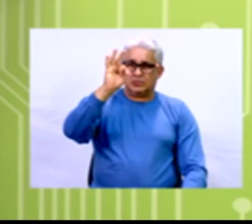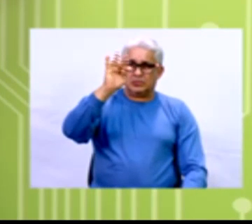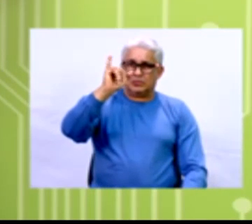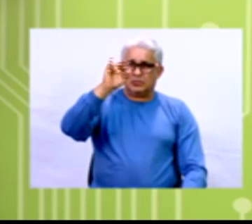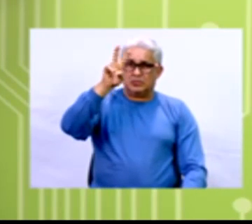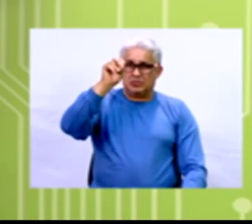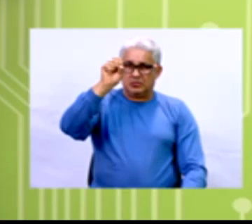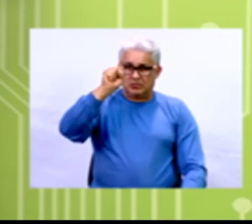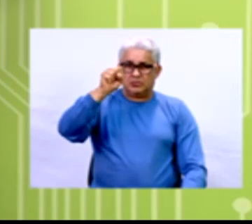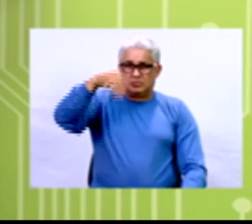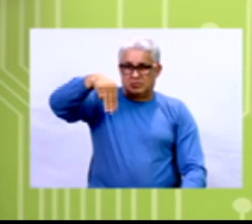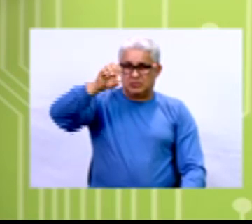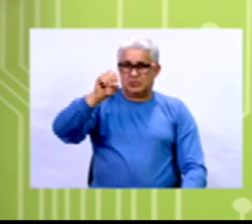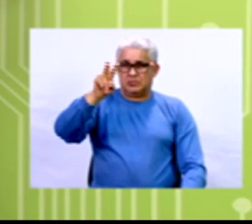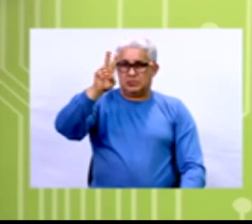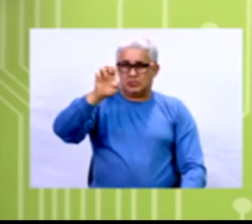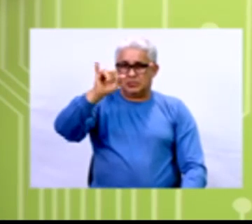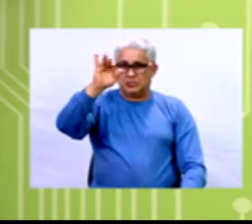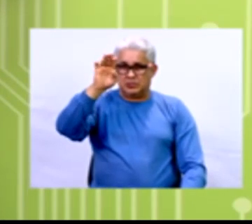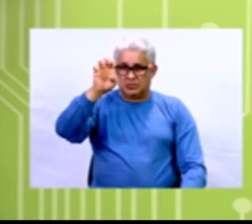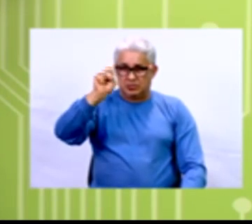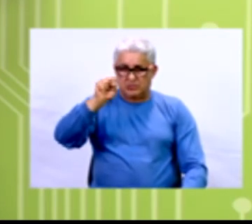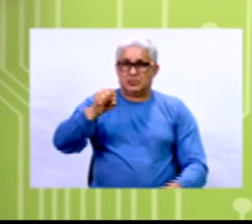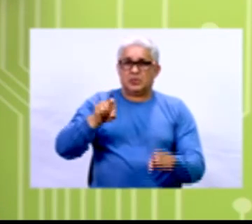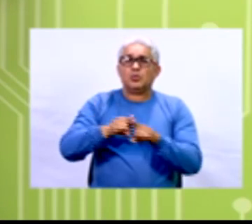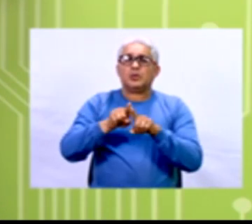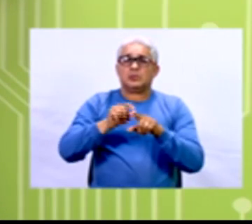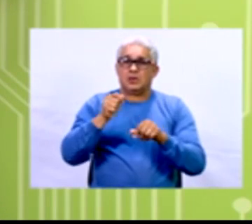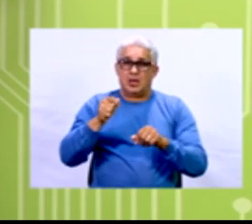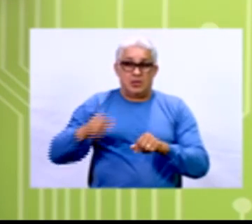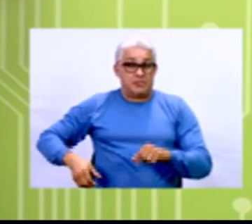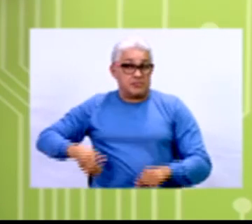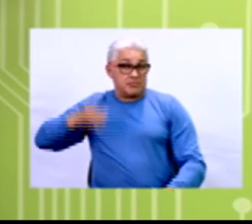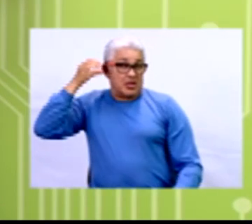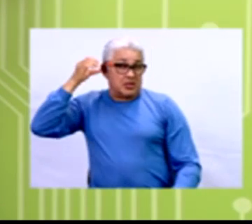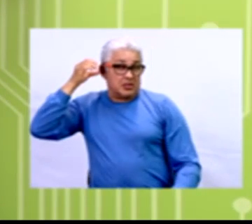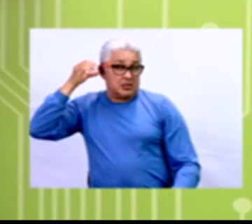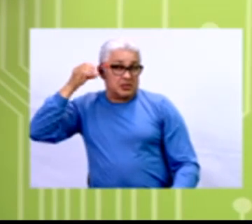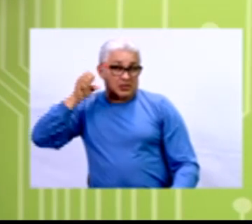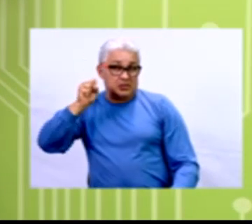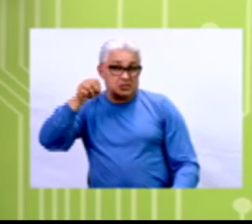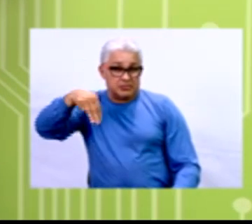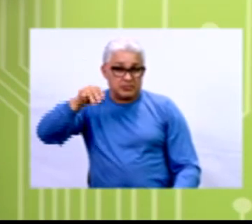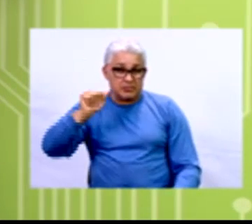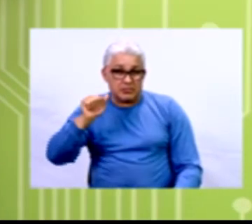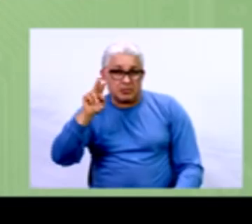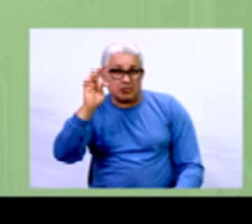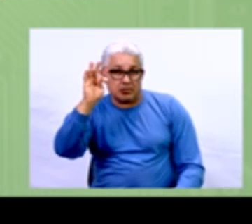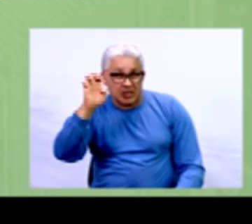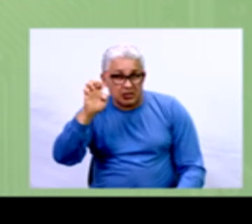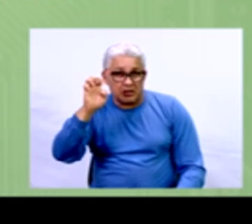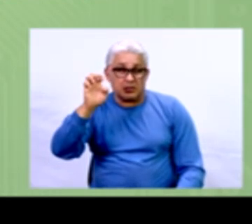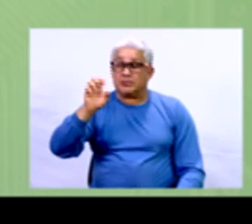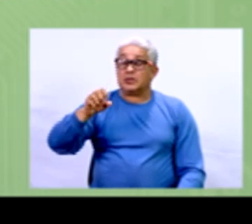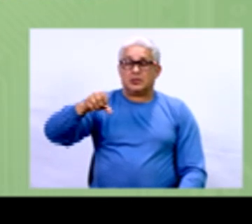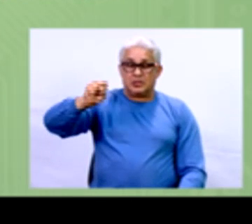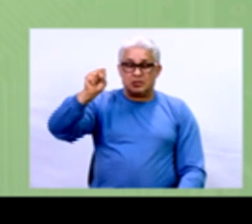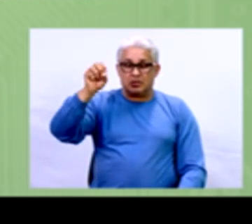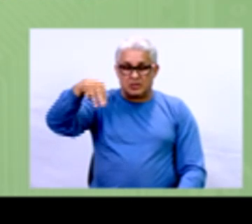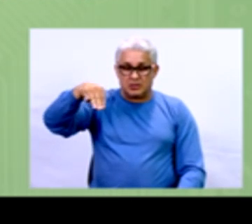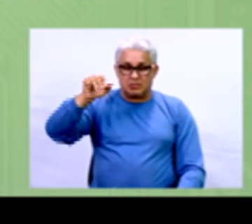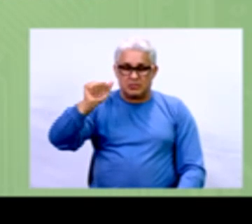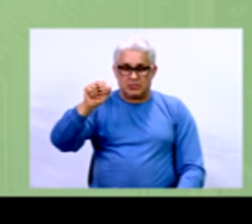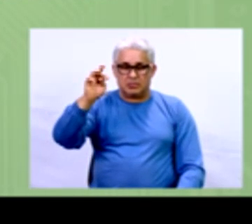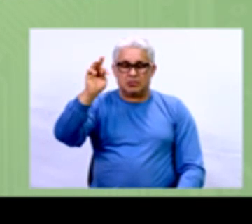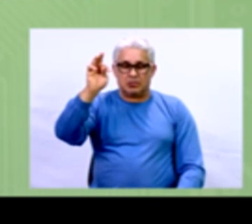para smartphone e também para tablet. Então, são os dispositivos móveis. Atualmente, esse